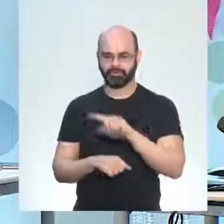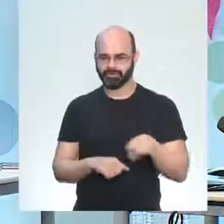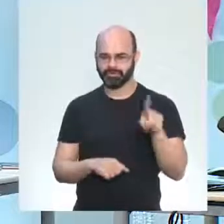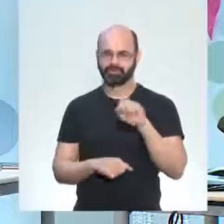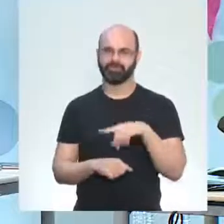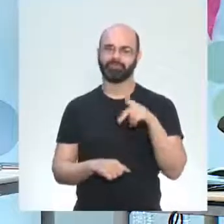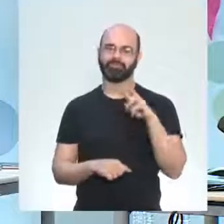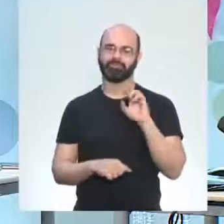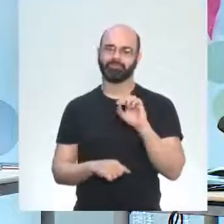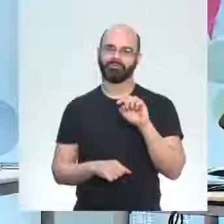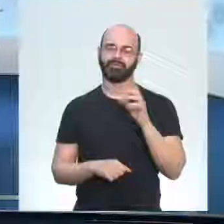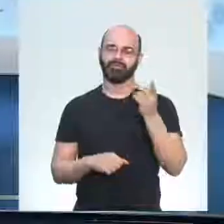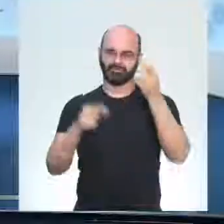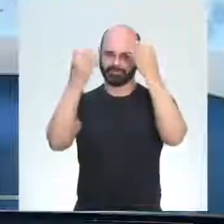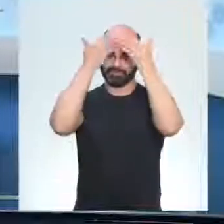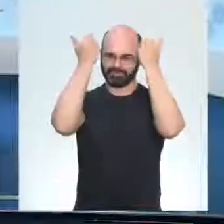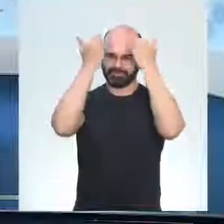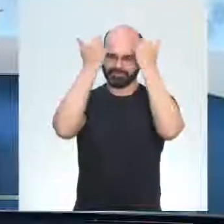@pro.tony_mate,